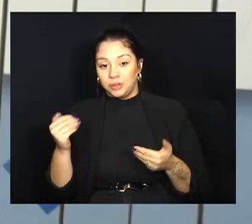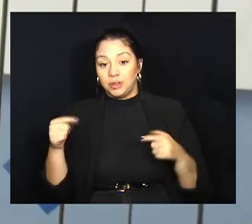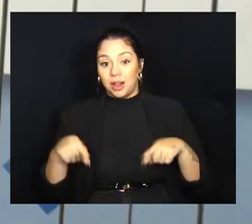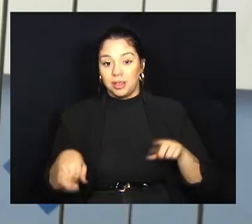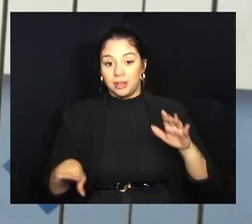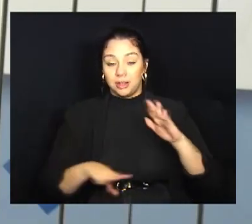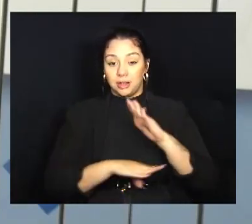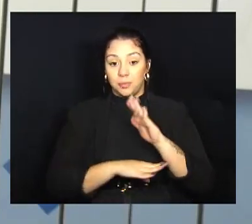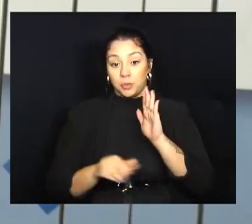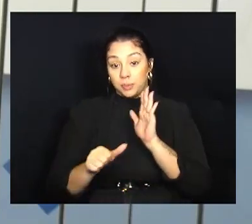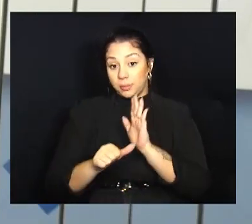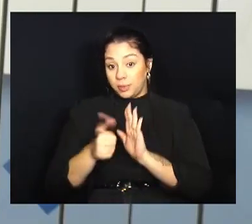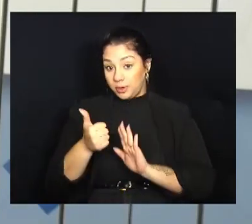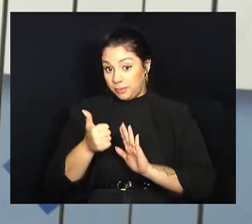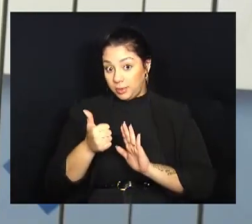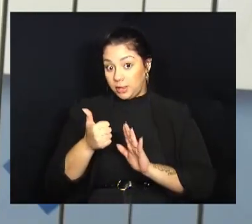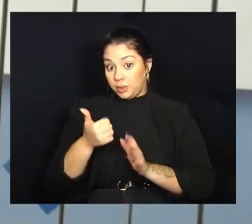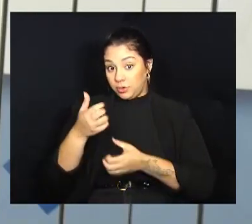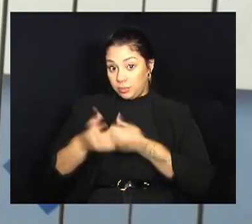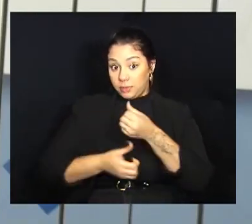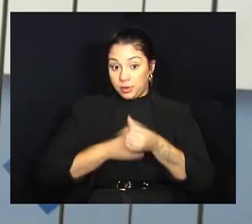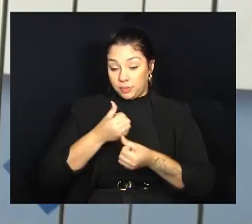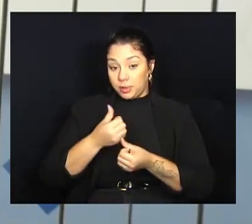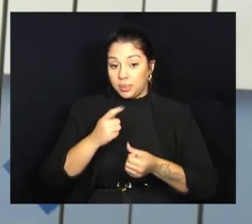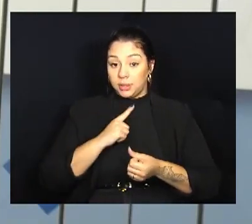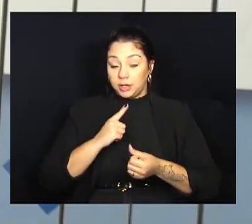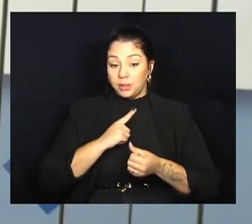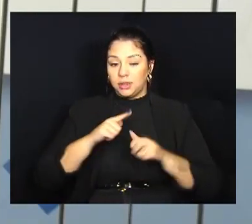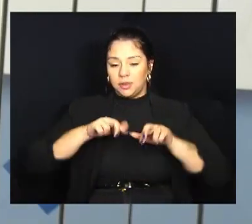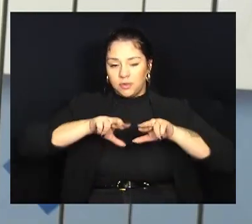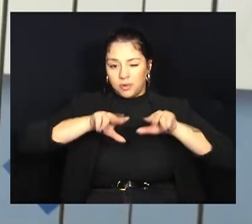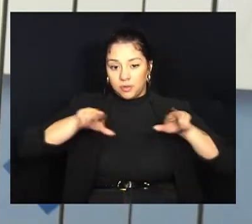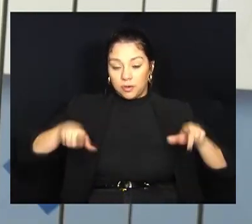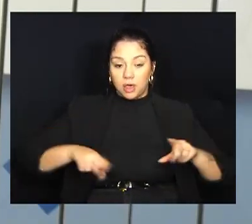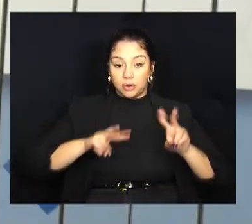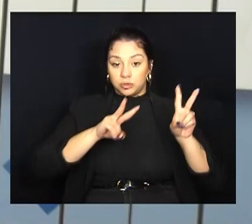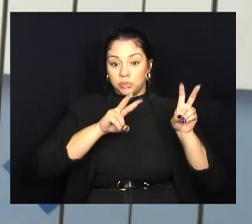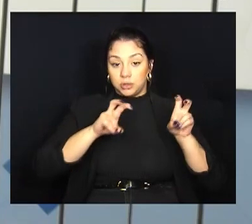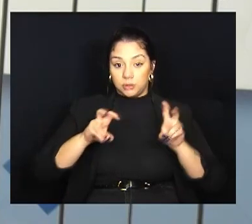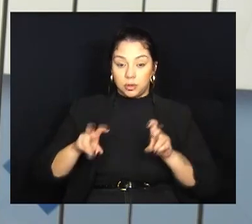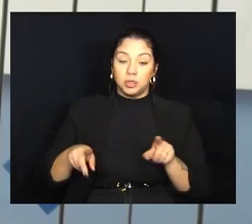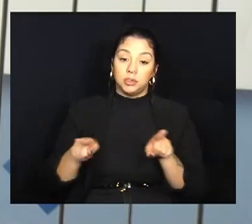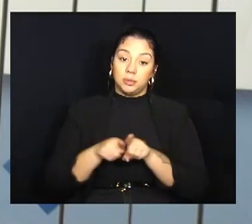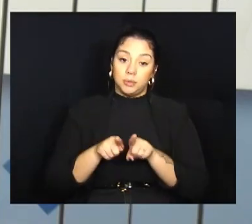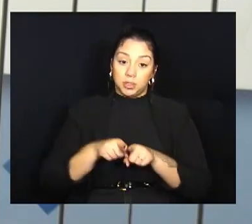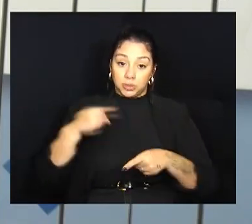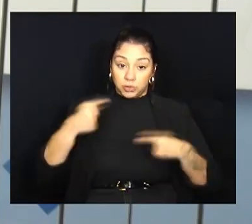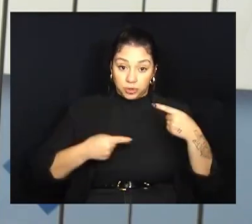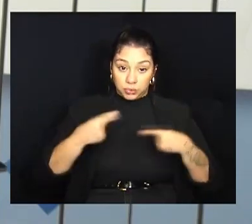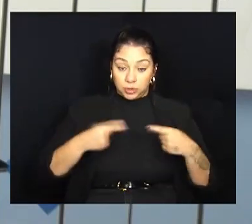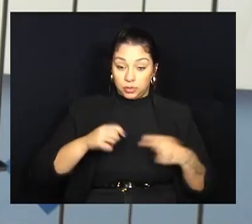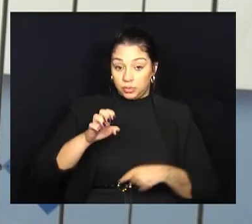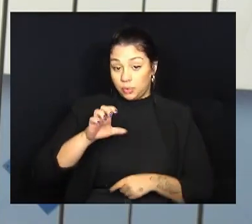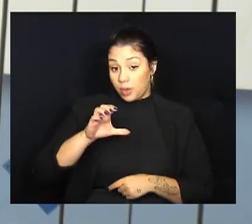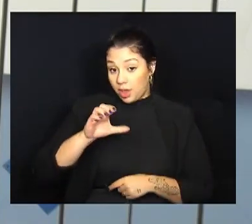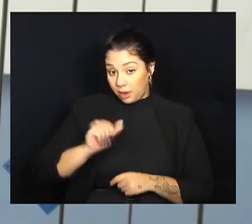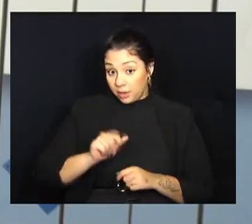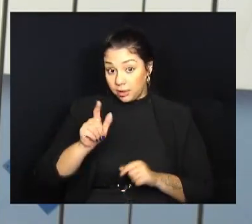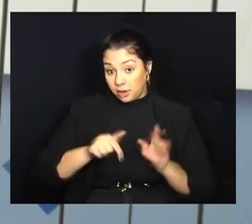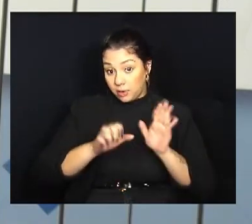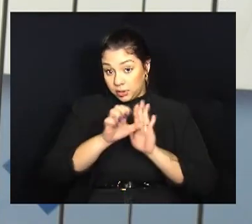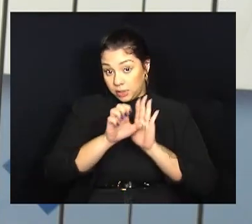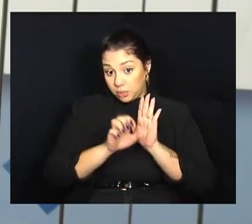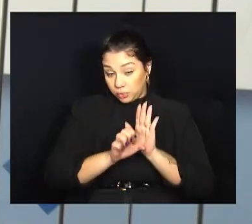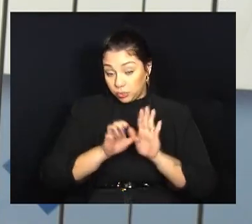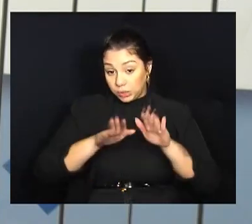que no primeiro semestre promoveu diversos debates, incluindo aí a discussão do ECA, que é o Estatuto da Criança e